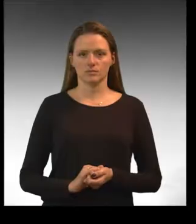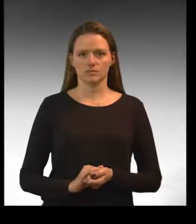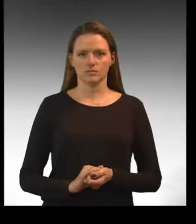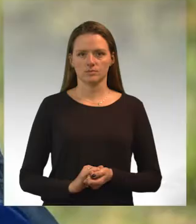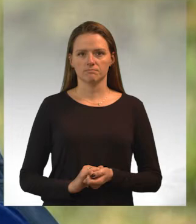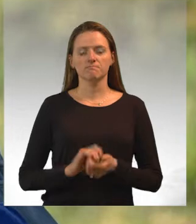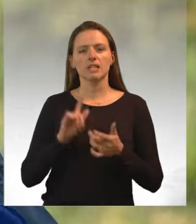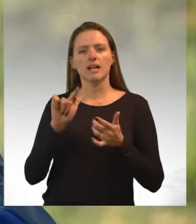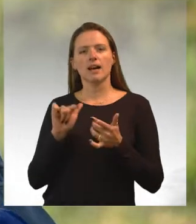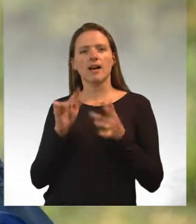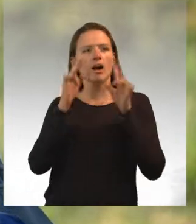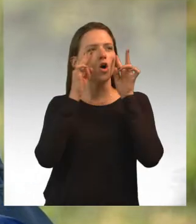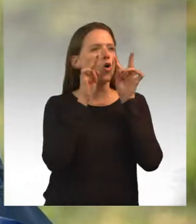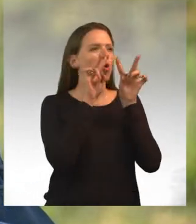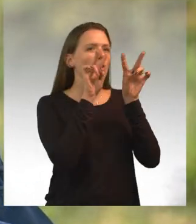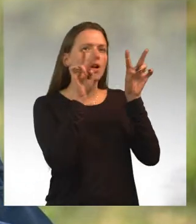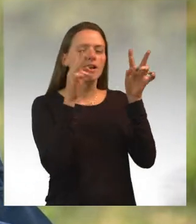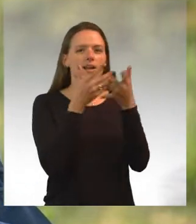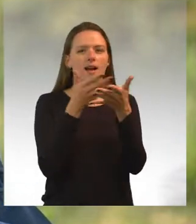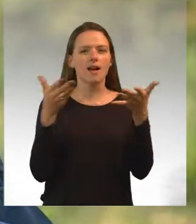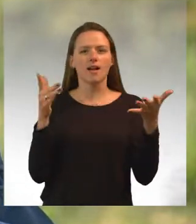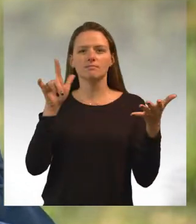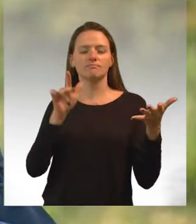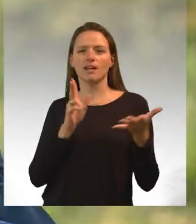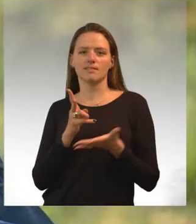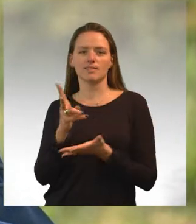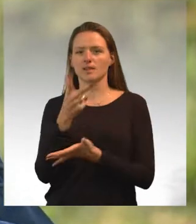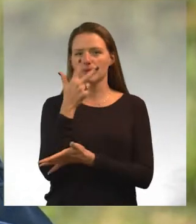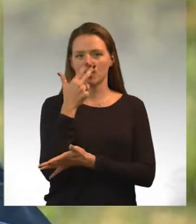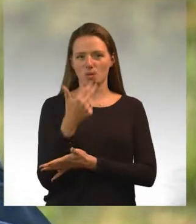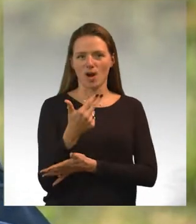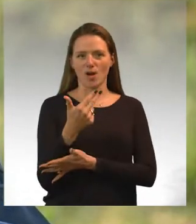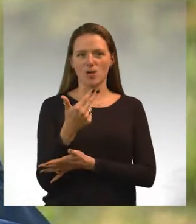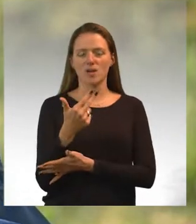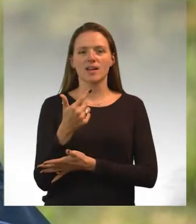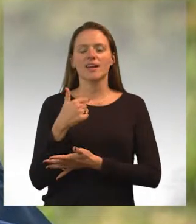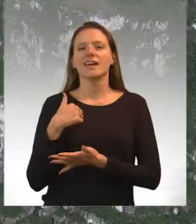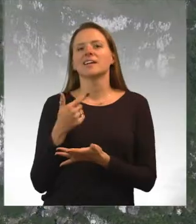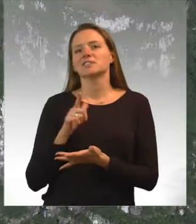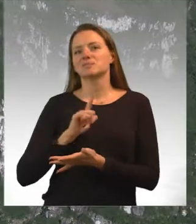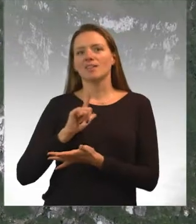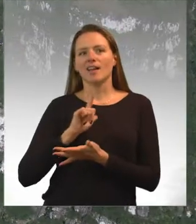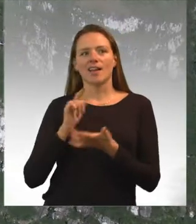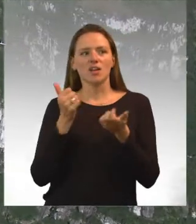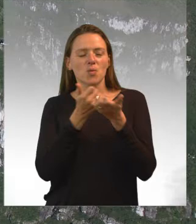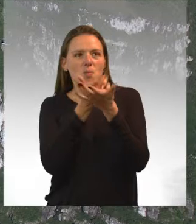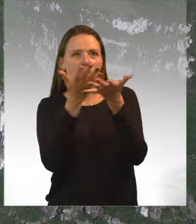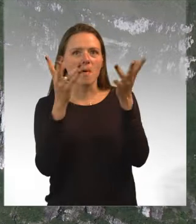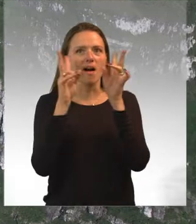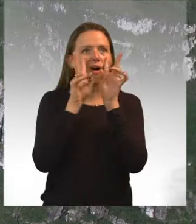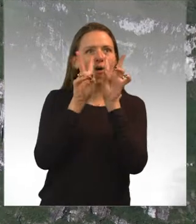A paisagem e o olhar são a mesma coisa. Porque não existe uma paisagem sem olhar, né?